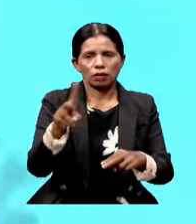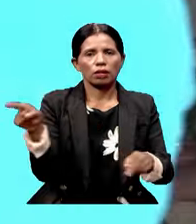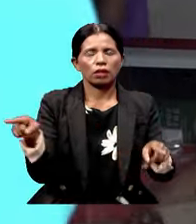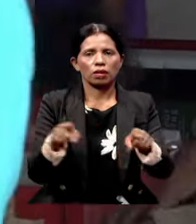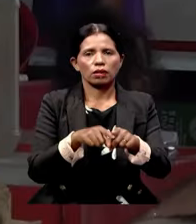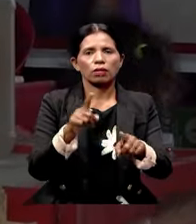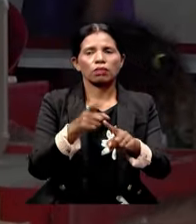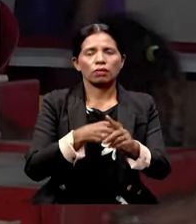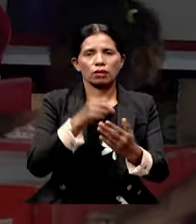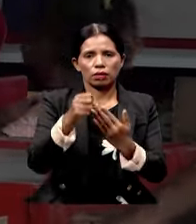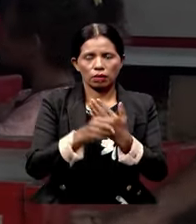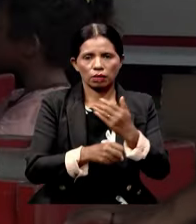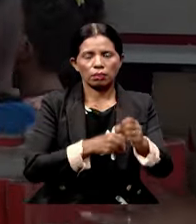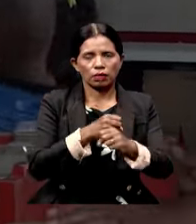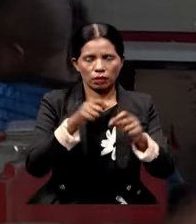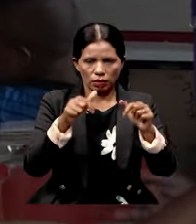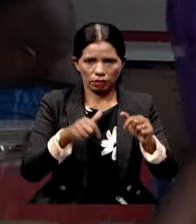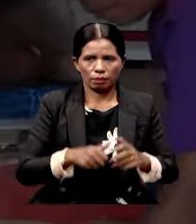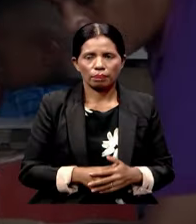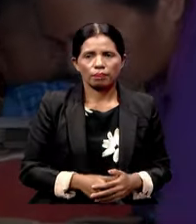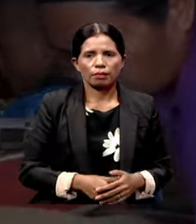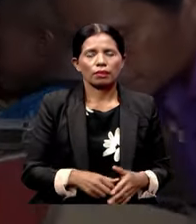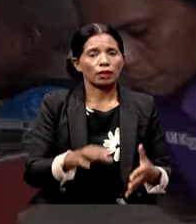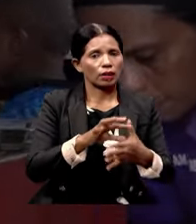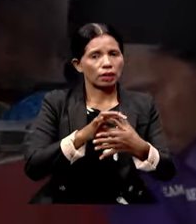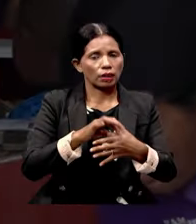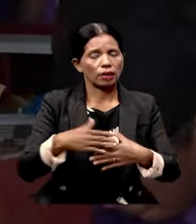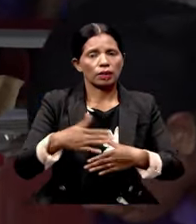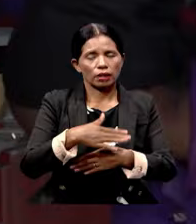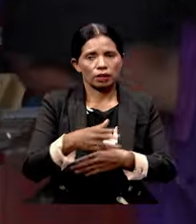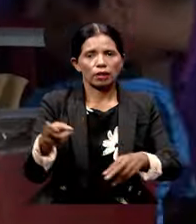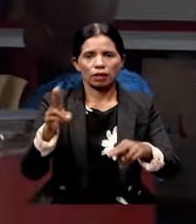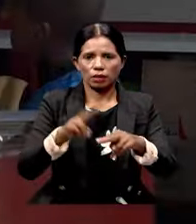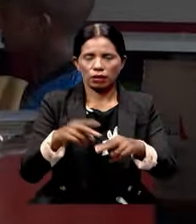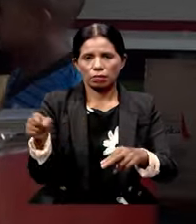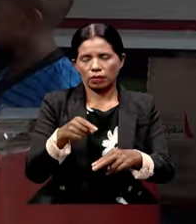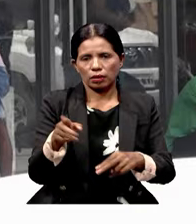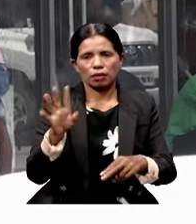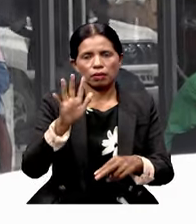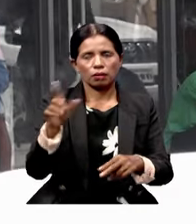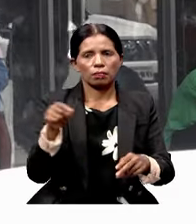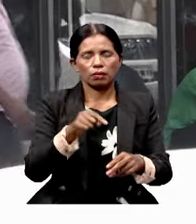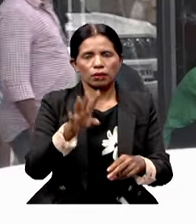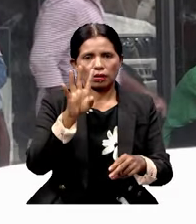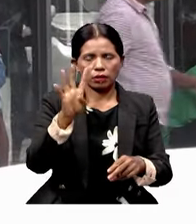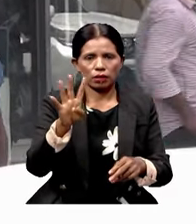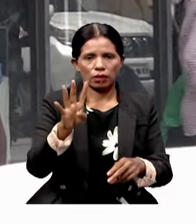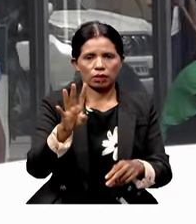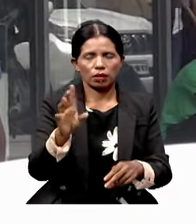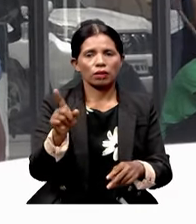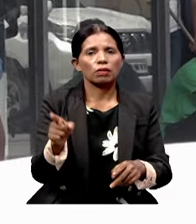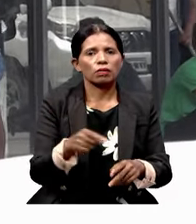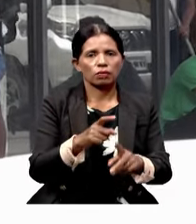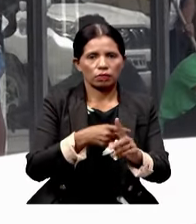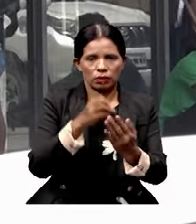fulon setembro tinané. Naan ikang no hahantasi aumenta porcento 5.7 compara ho tinang kotuk no fulan